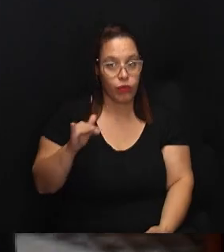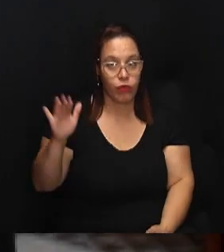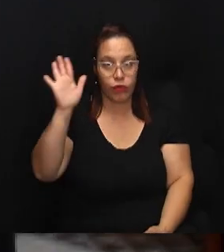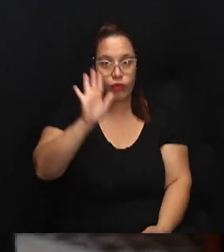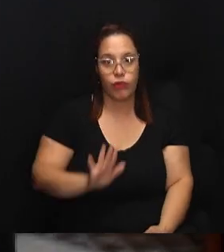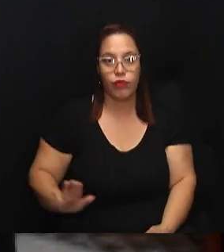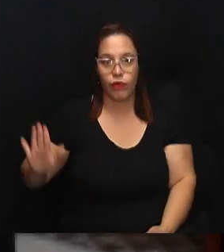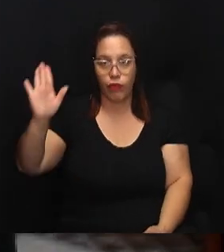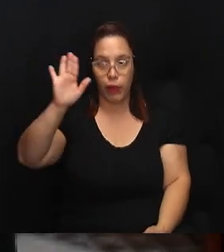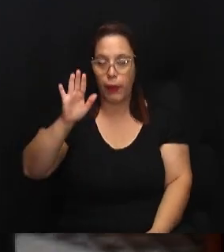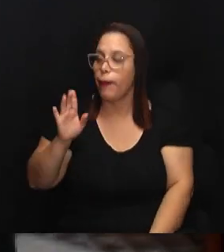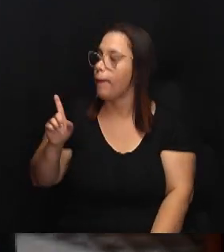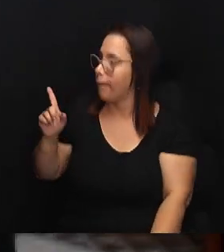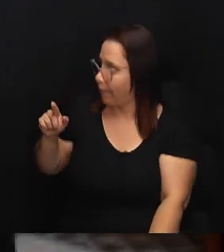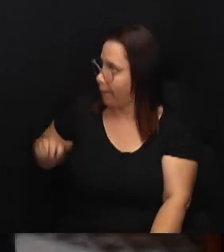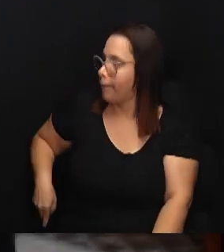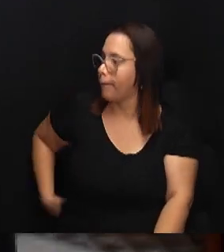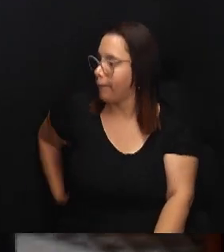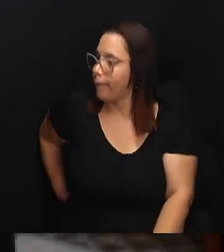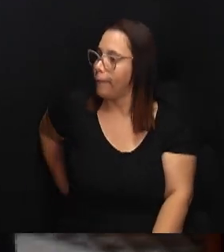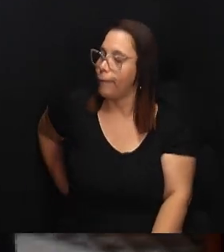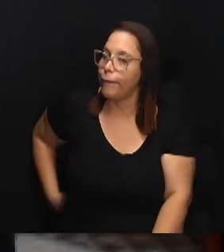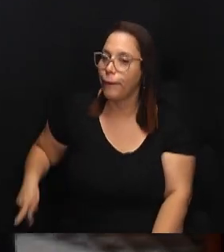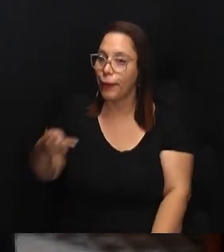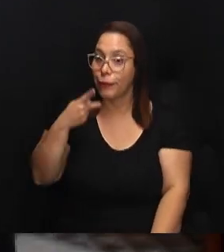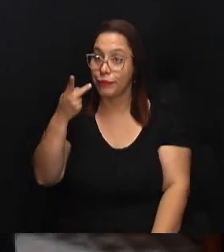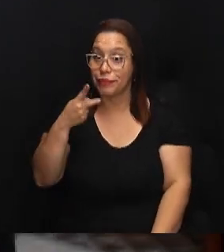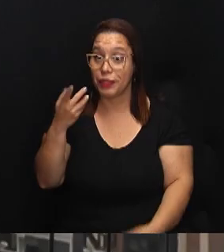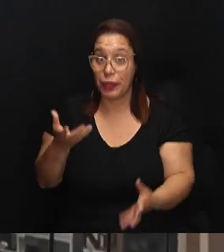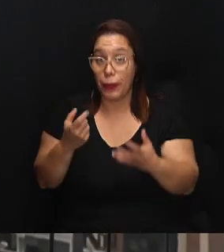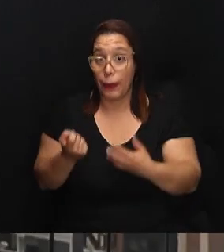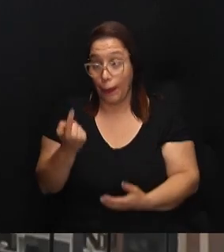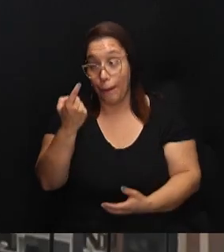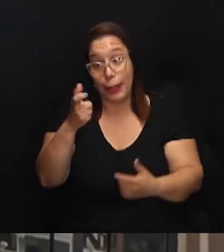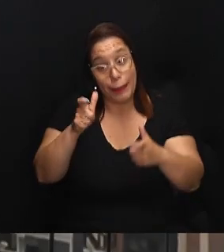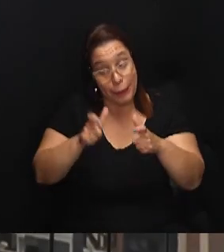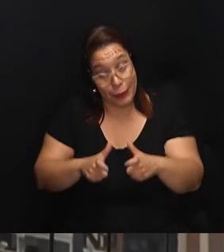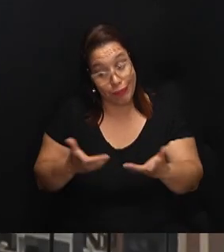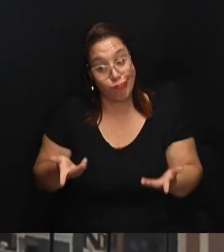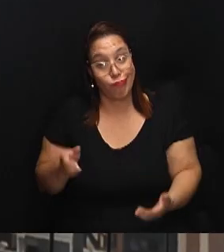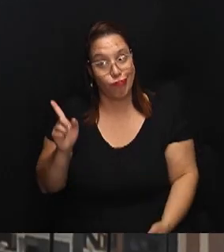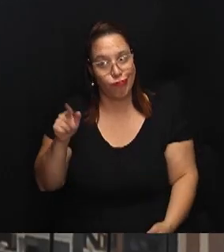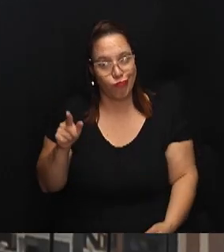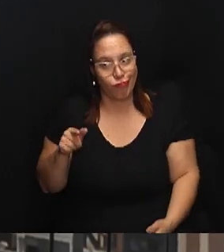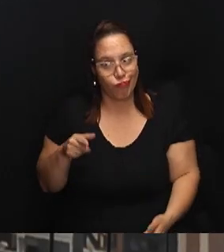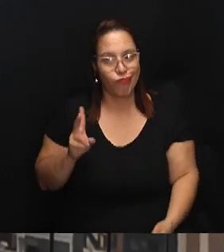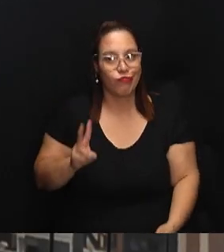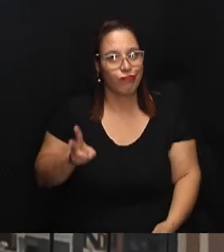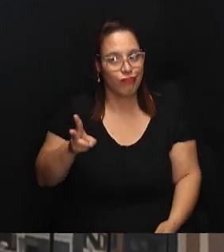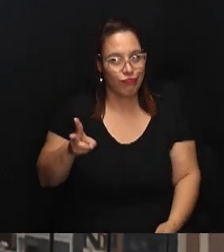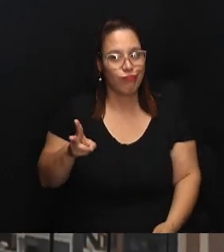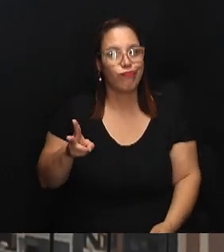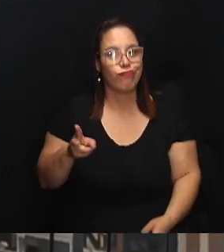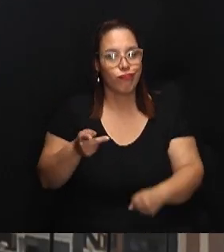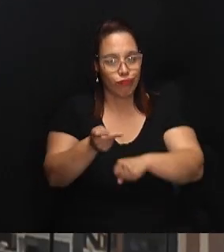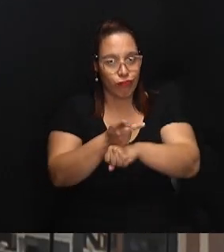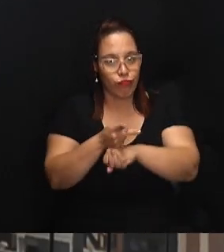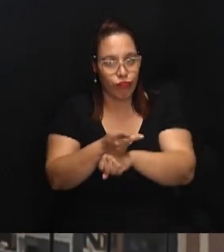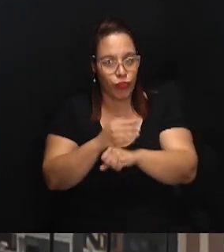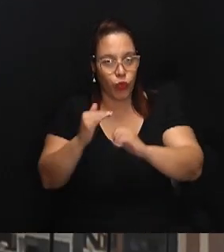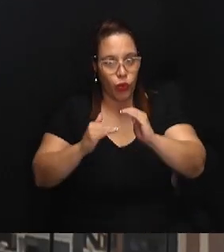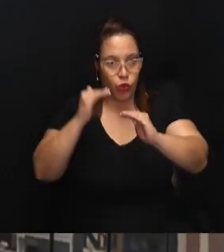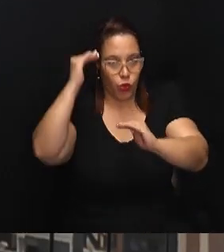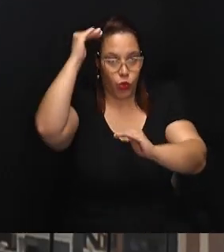nossa ciência nacional. Eu achei legal que você já falou aí que queria o primeiro lugar. Então é isso, a gente tem que sempre